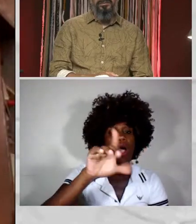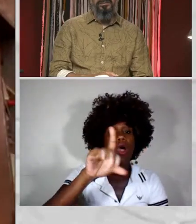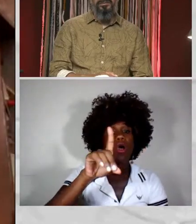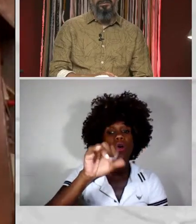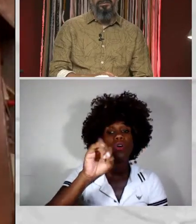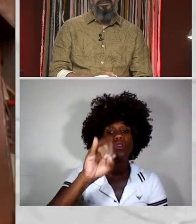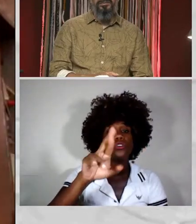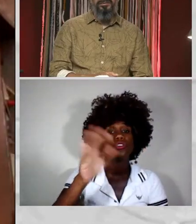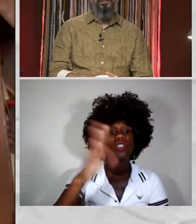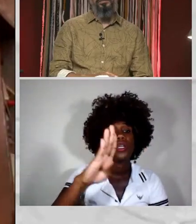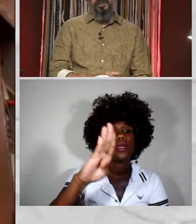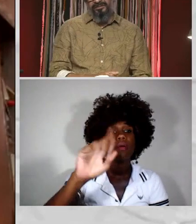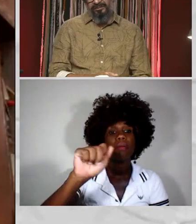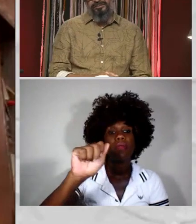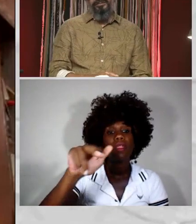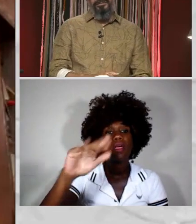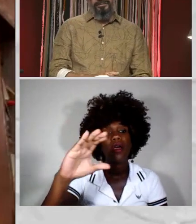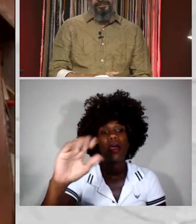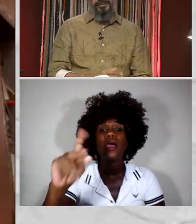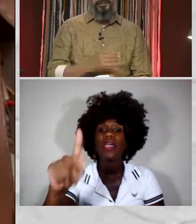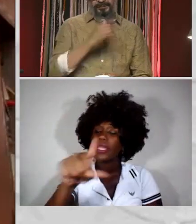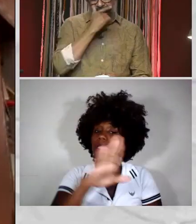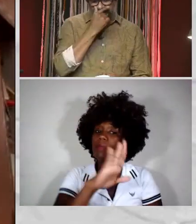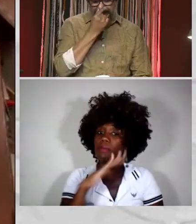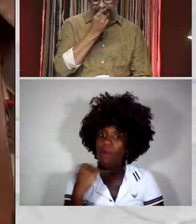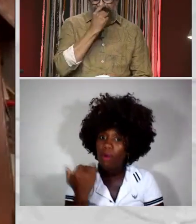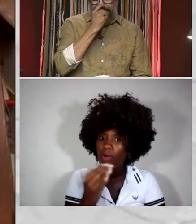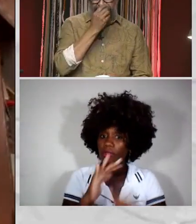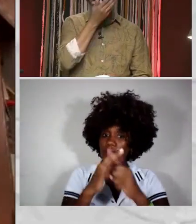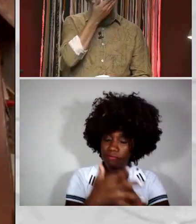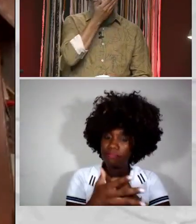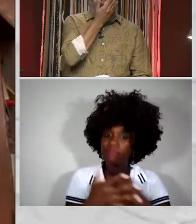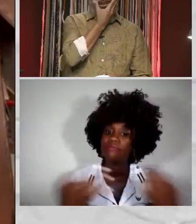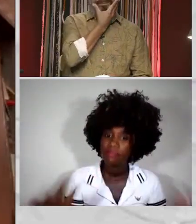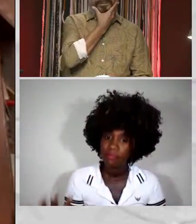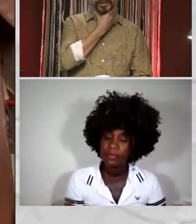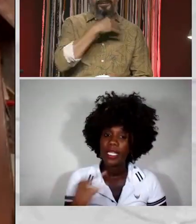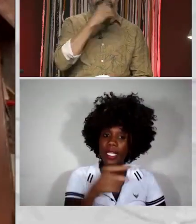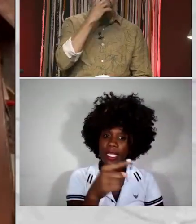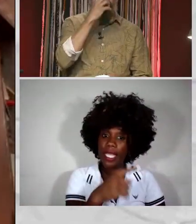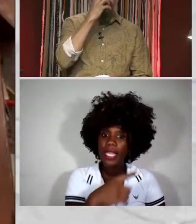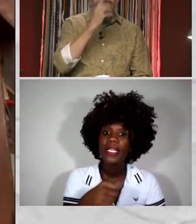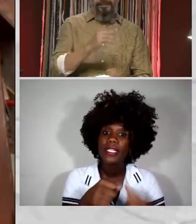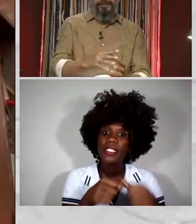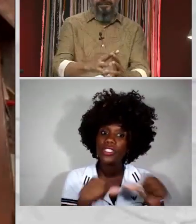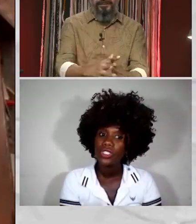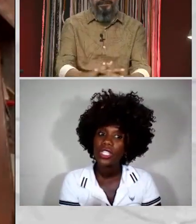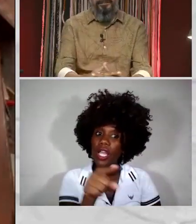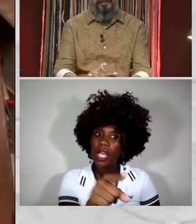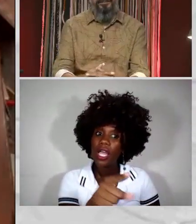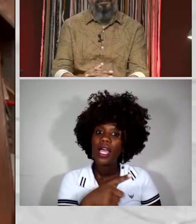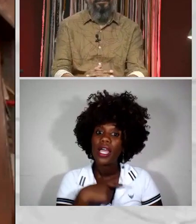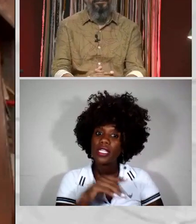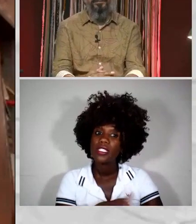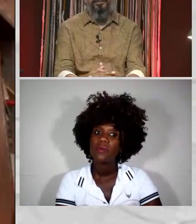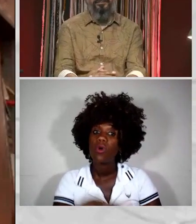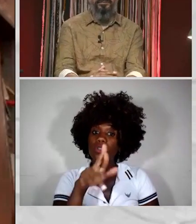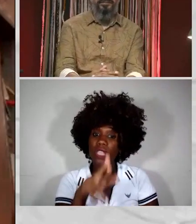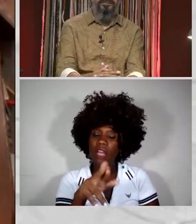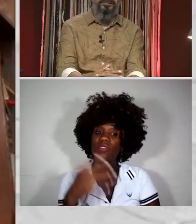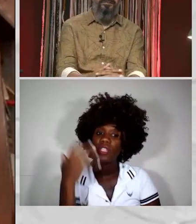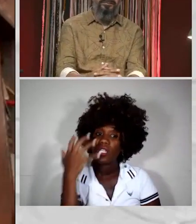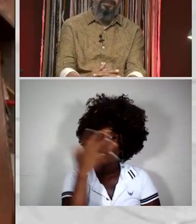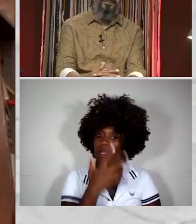morreu vítima da Covid-19. Olha só. E ele que está à frente de uma das grandes